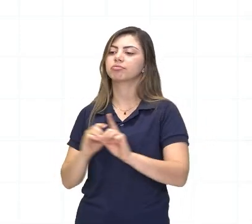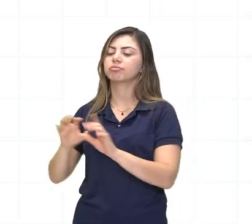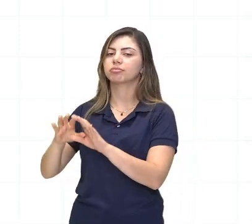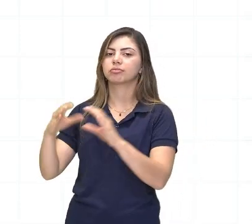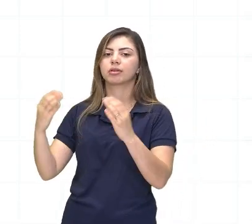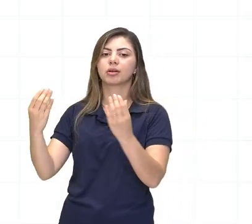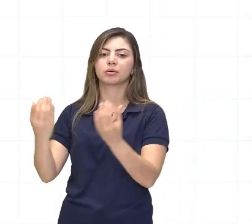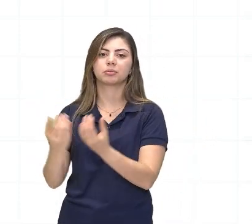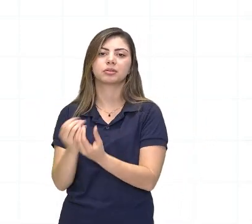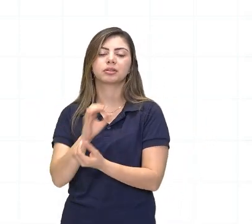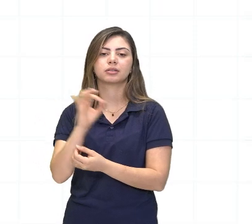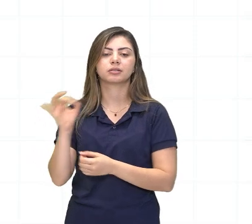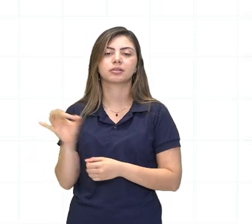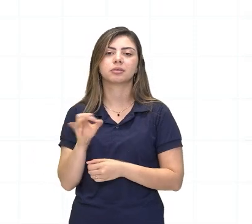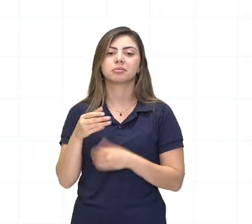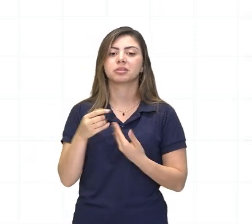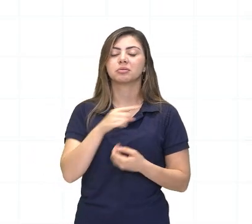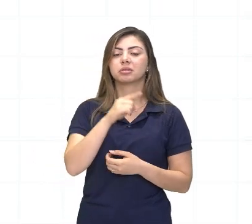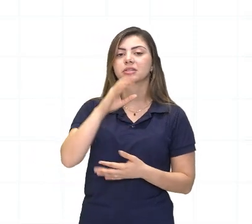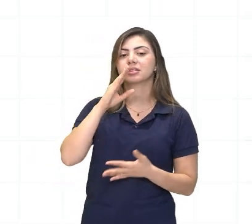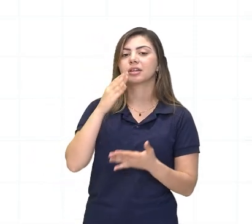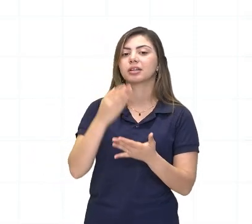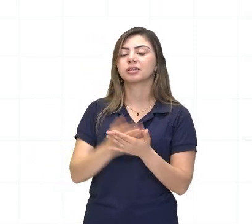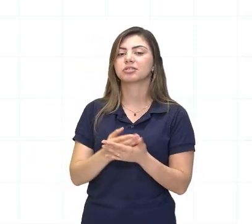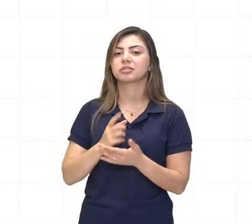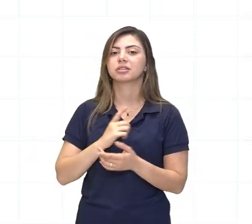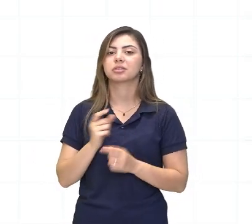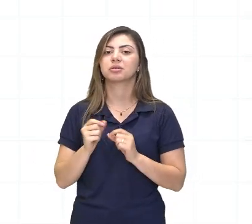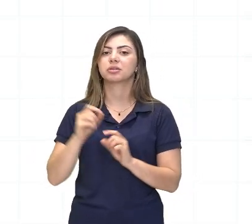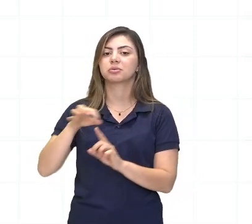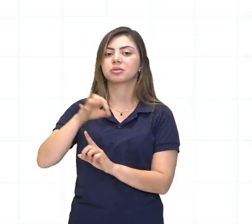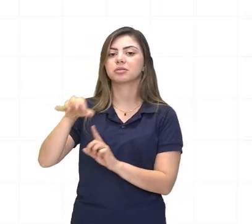dos Javaés, segundo a crença deles, né? Então eu tenho a foto.